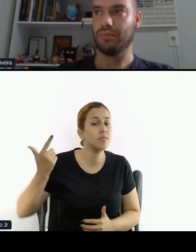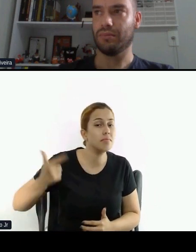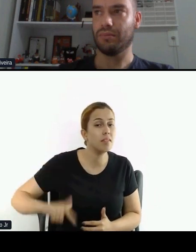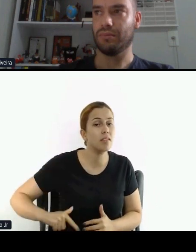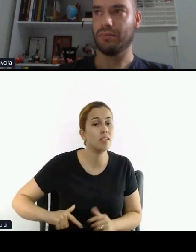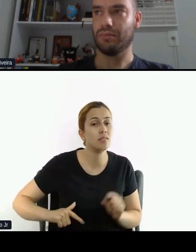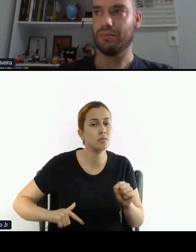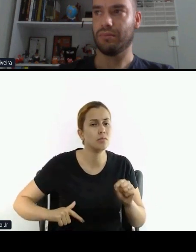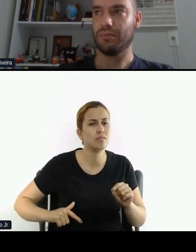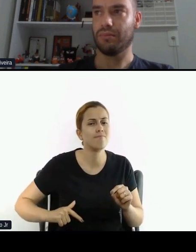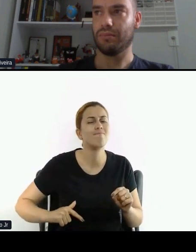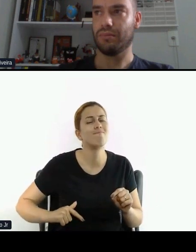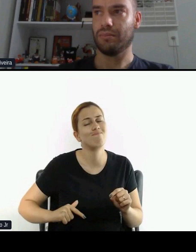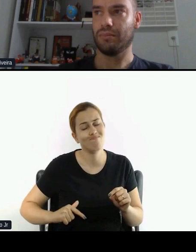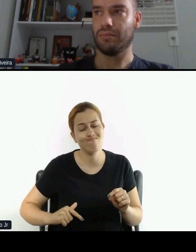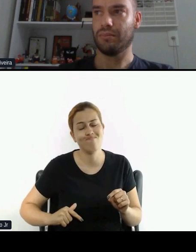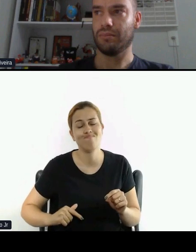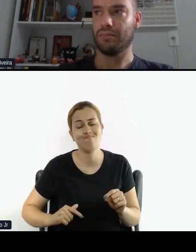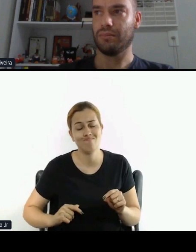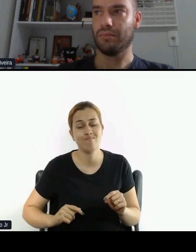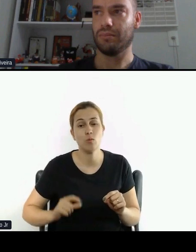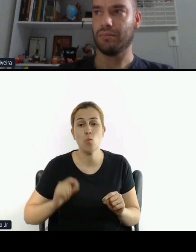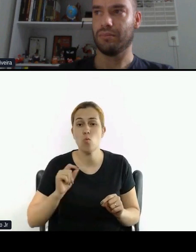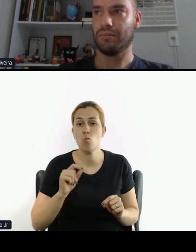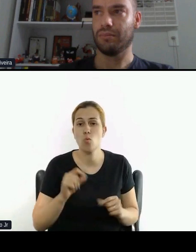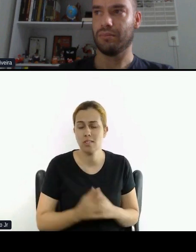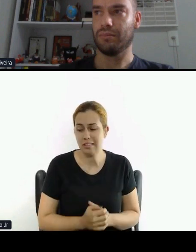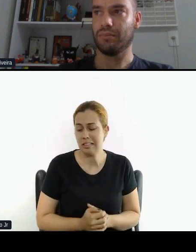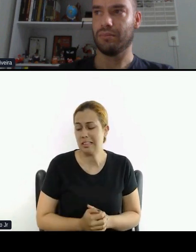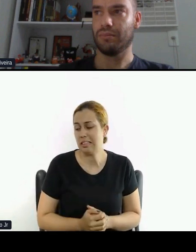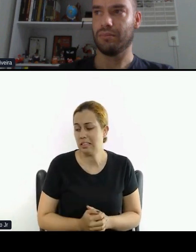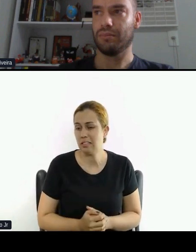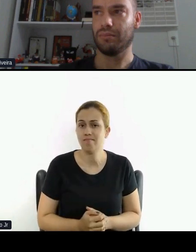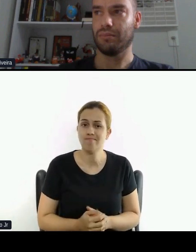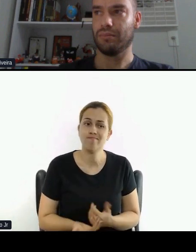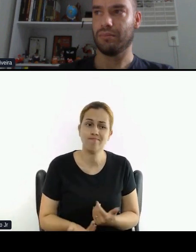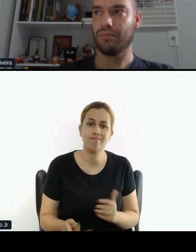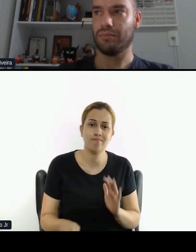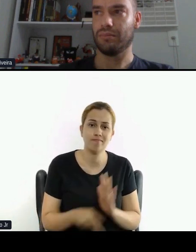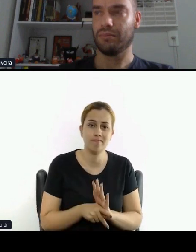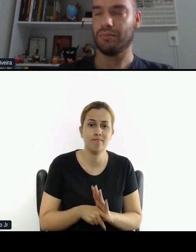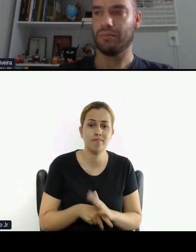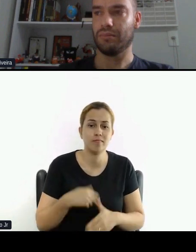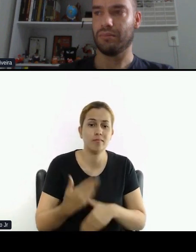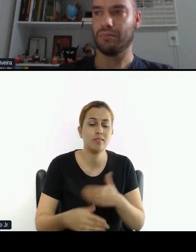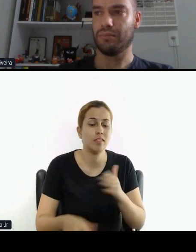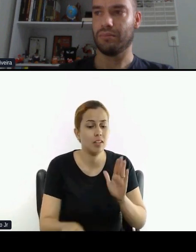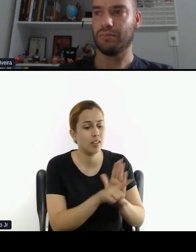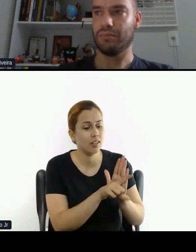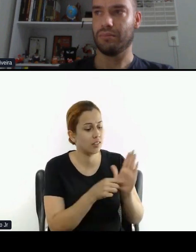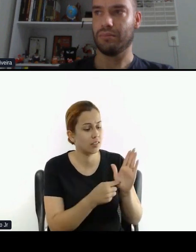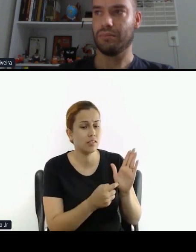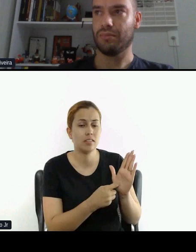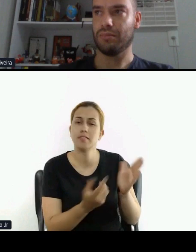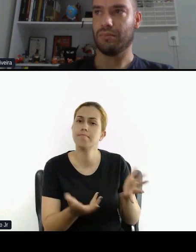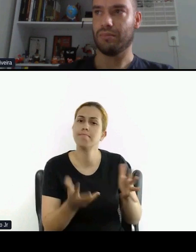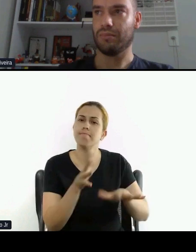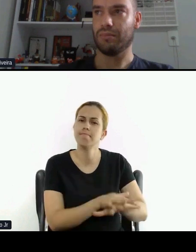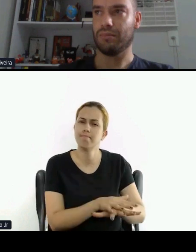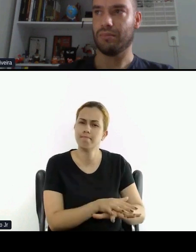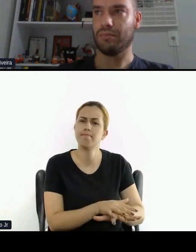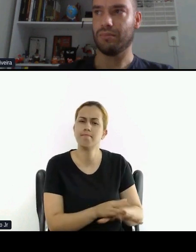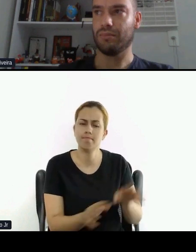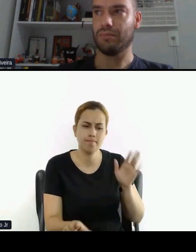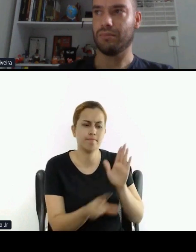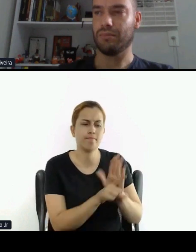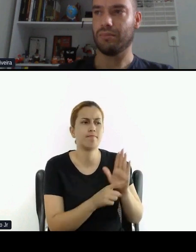uma pré-condição, até porque ela é uma questão legal, a Lei Brasileira de Inclusão, né, que é o Estatuto da Pessoa